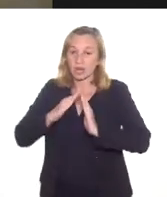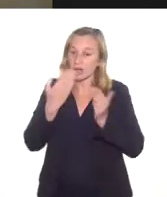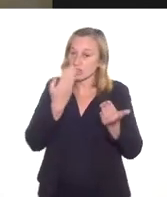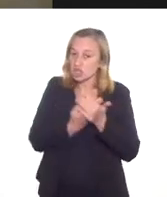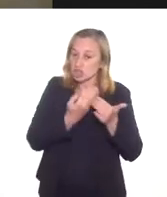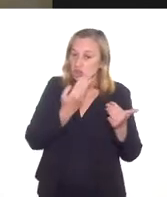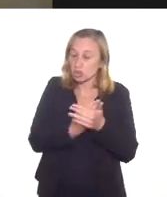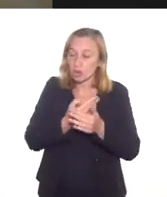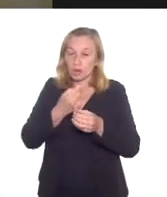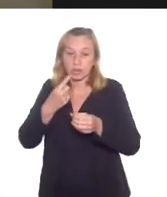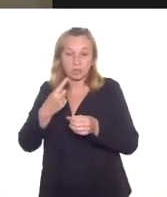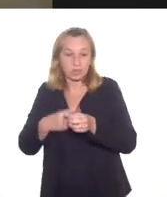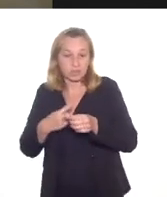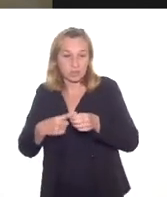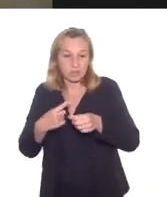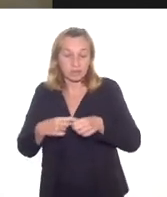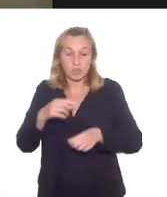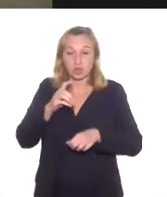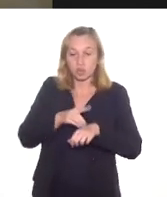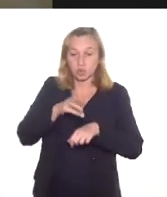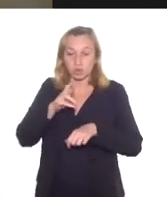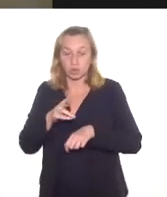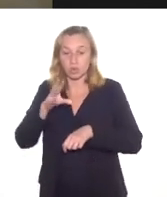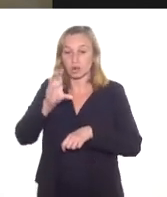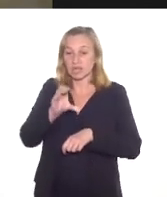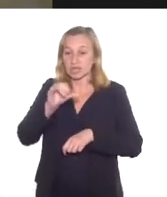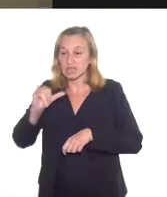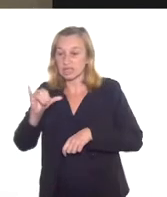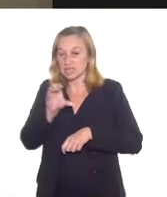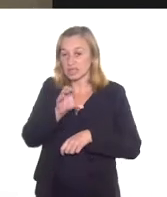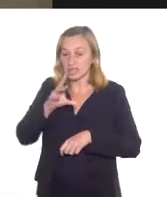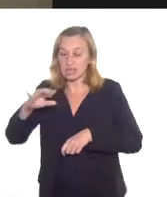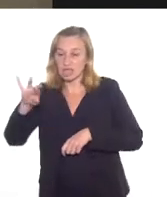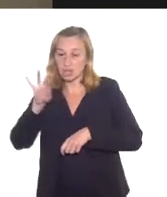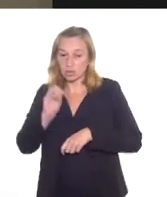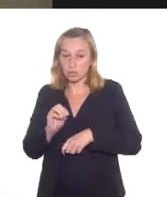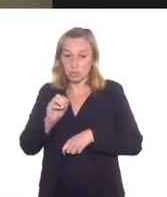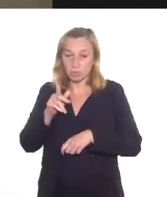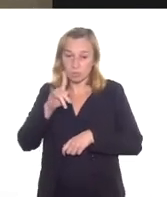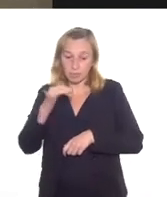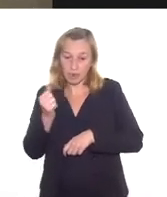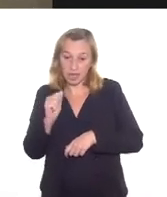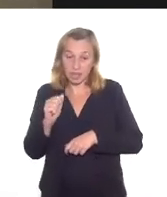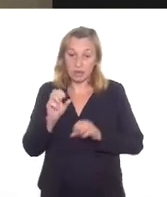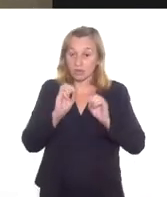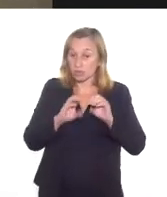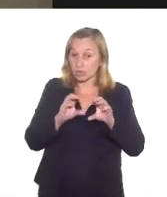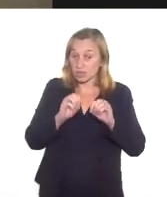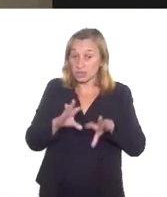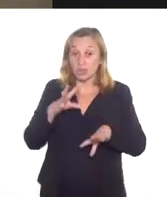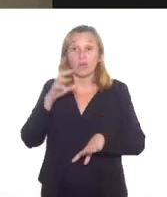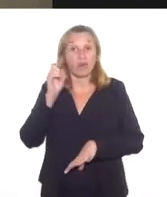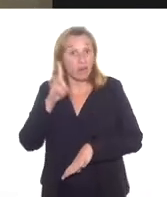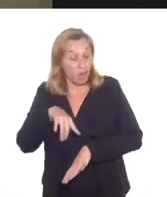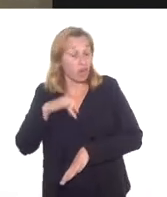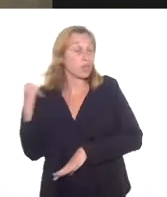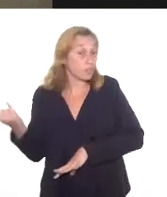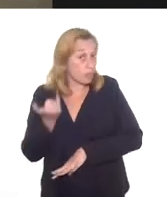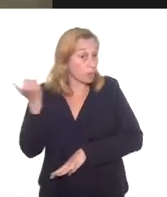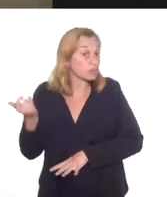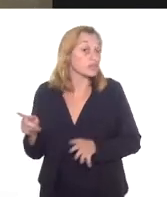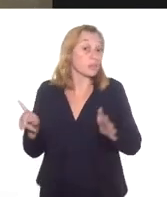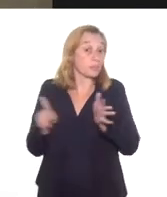Pena. É fundamental que a gente veja a educação como algo importante, que também faz parte